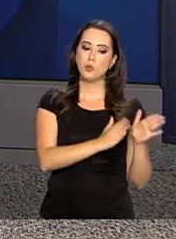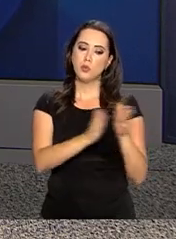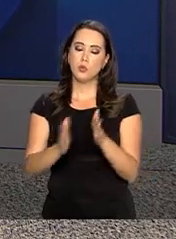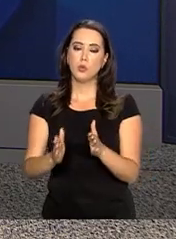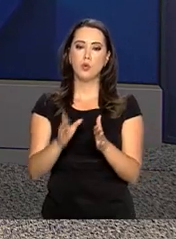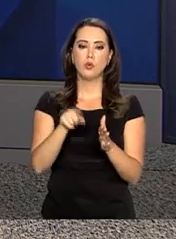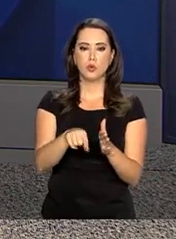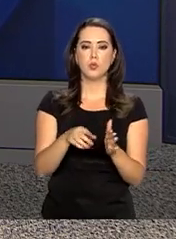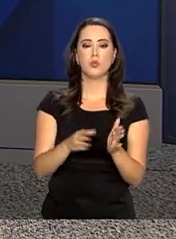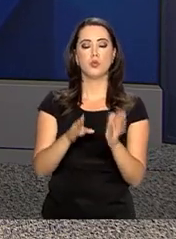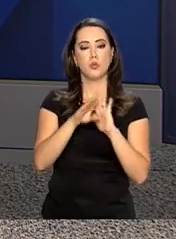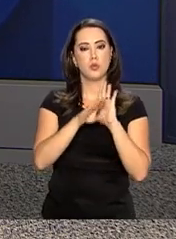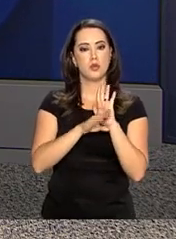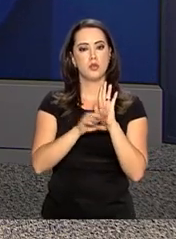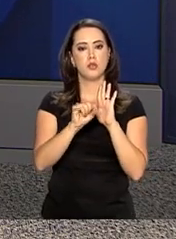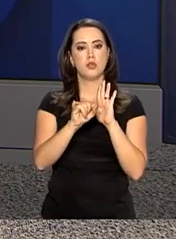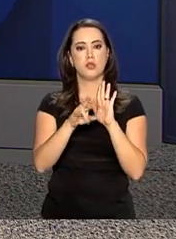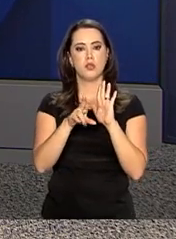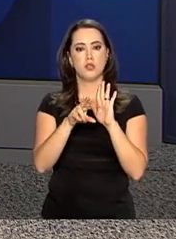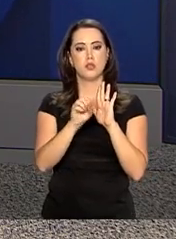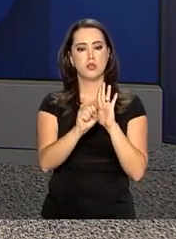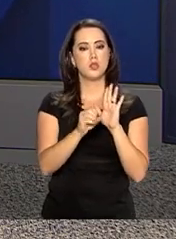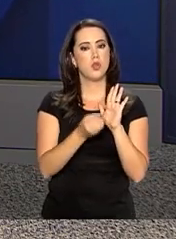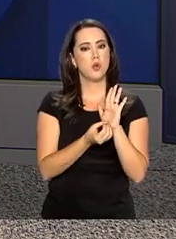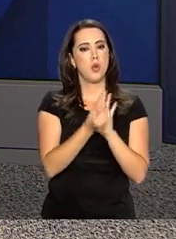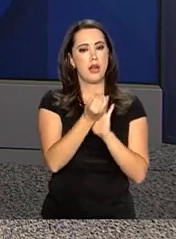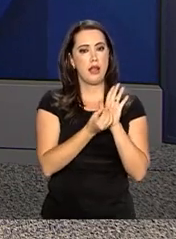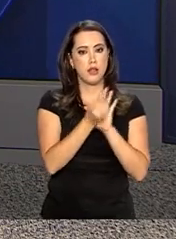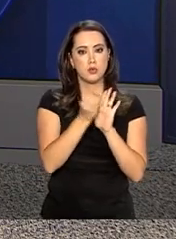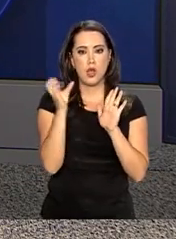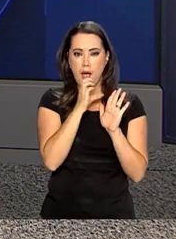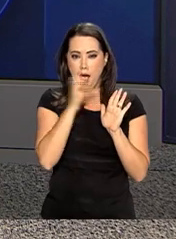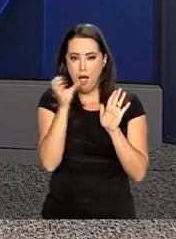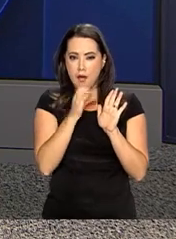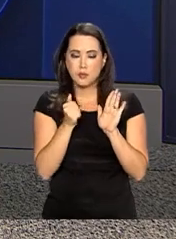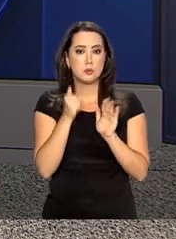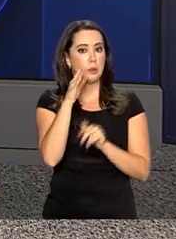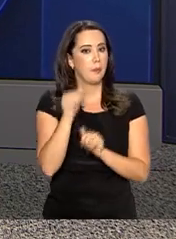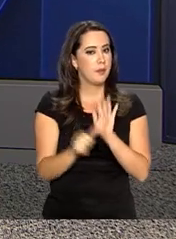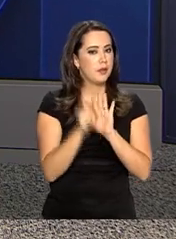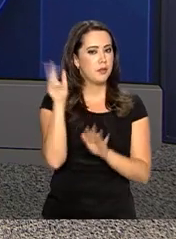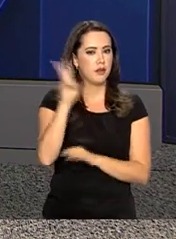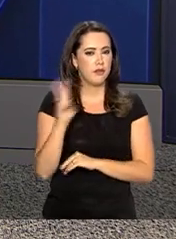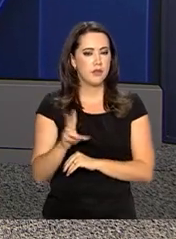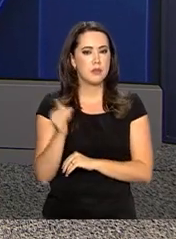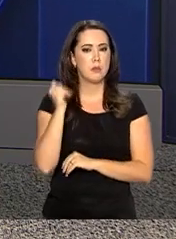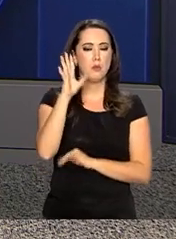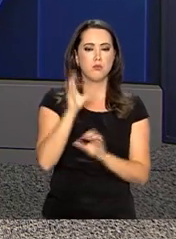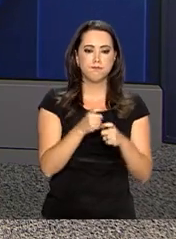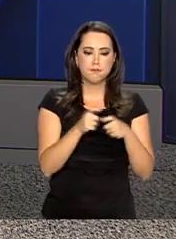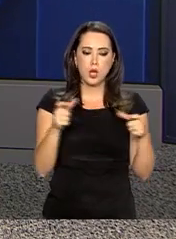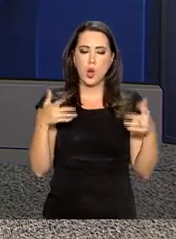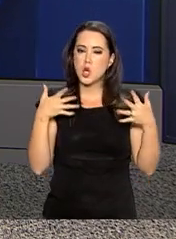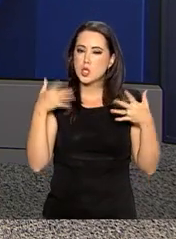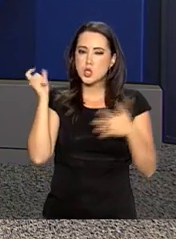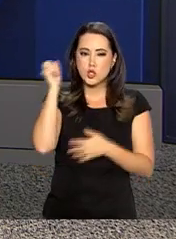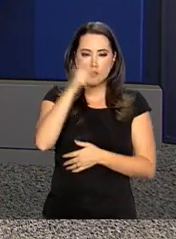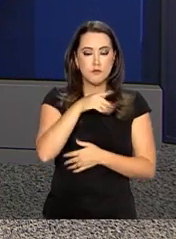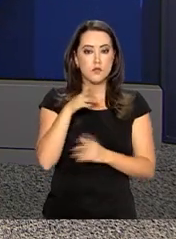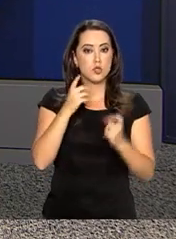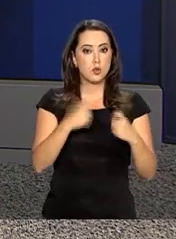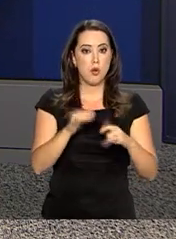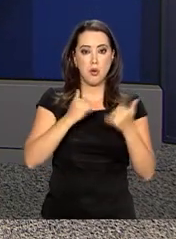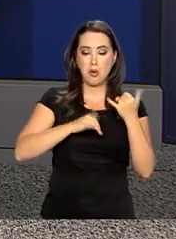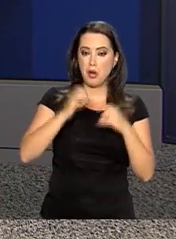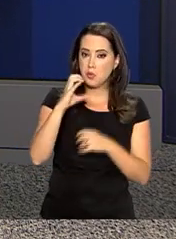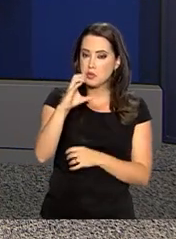do projeto Sirius. Elétrons foram acelerados pela primeira vez na maior e mais complexa instalação científica